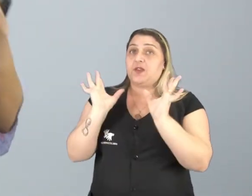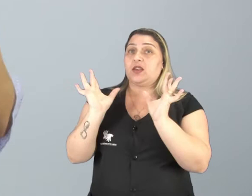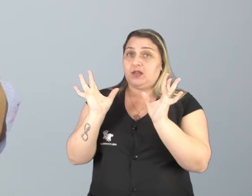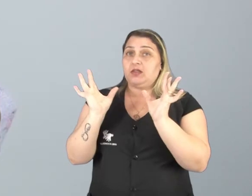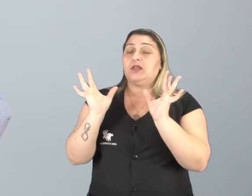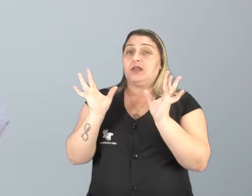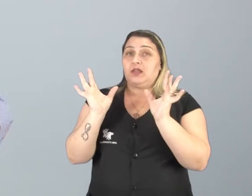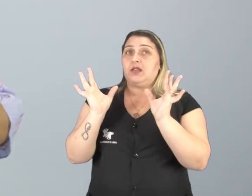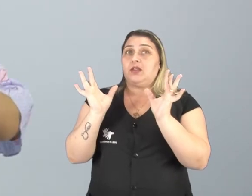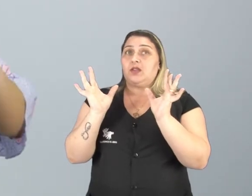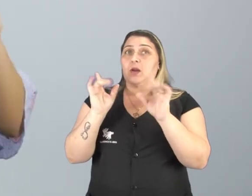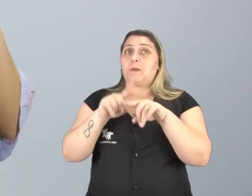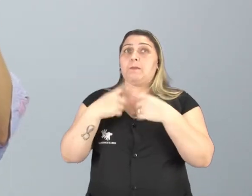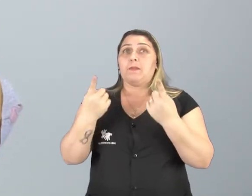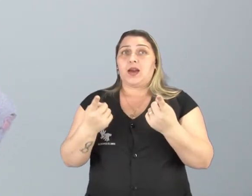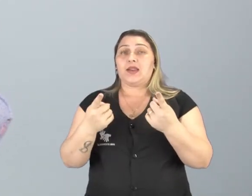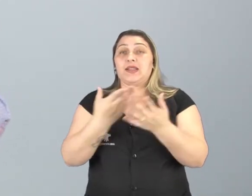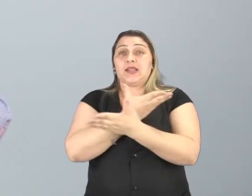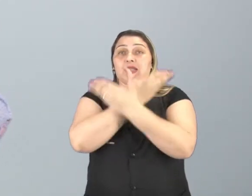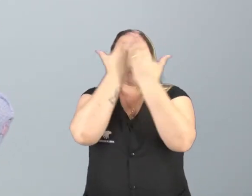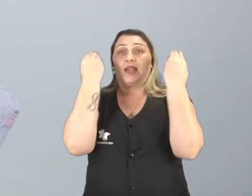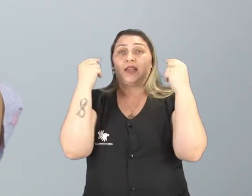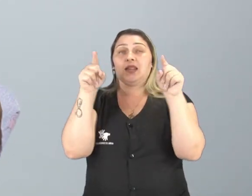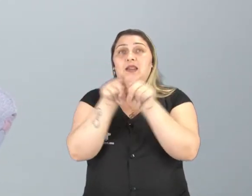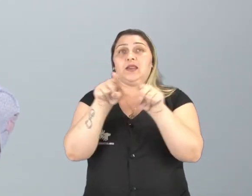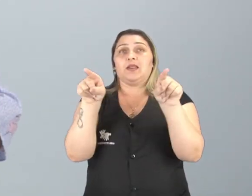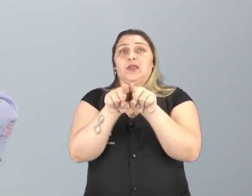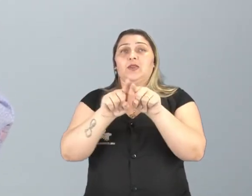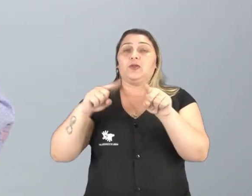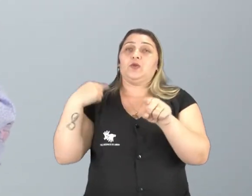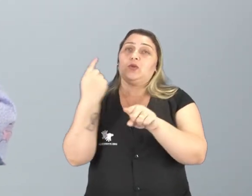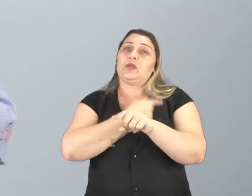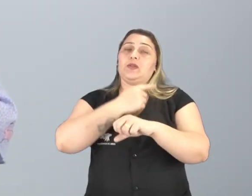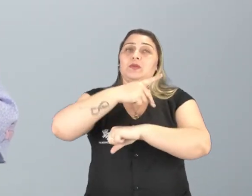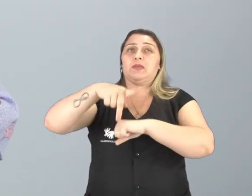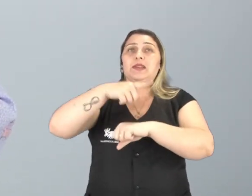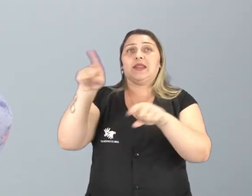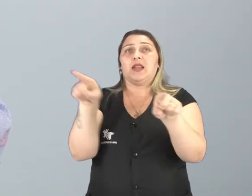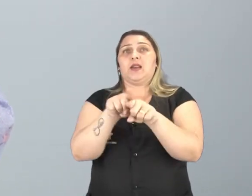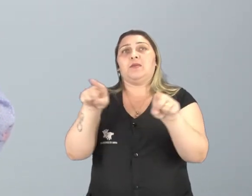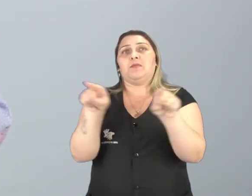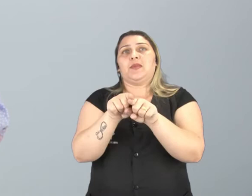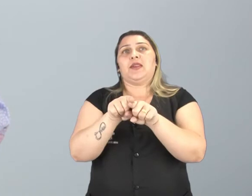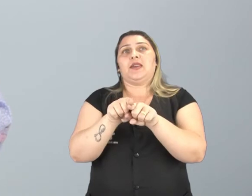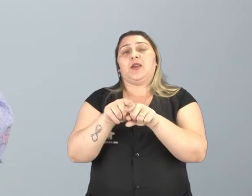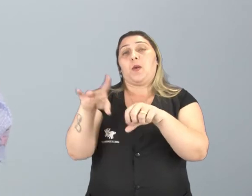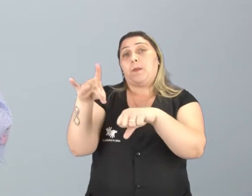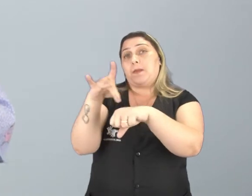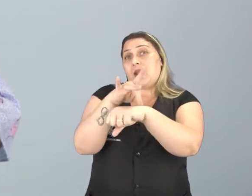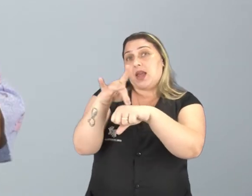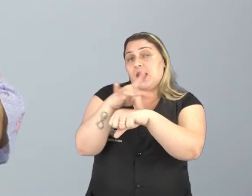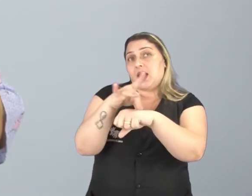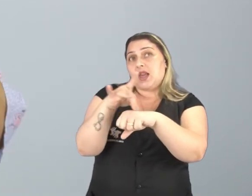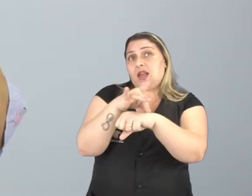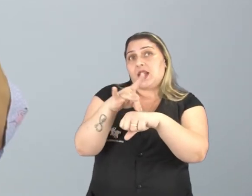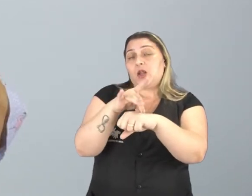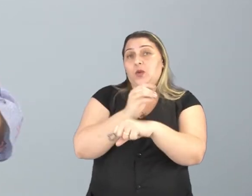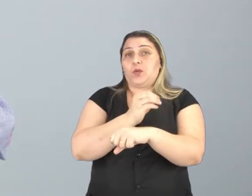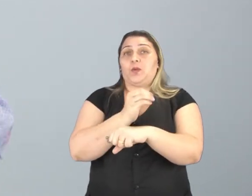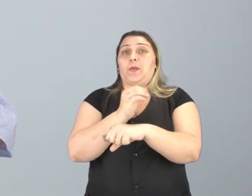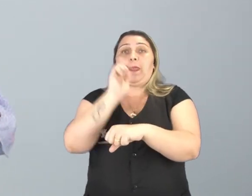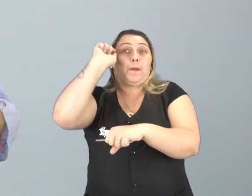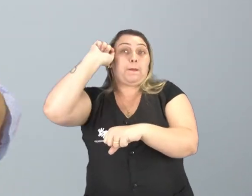mas que se esquece que no nosso país também tem a questão do preto, também tem a questão do preconceito e que